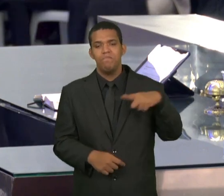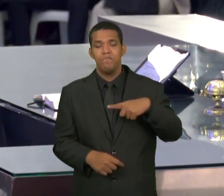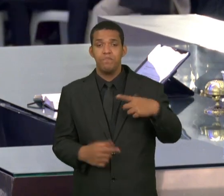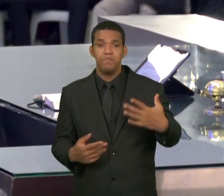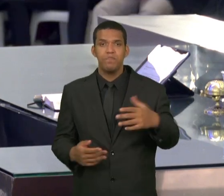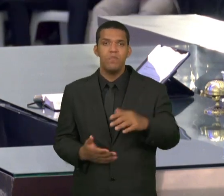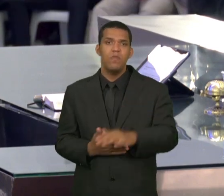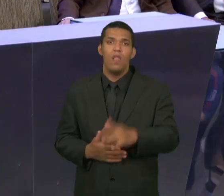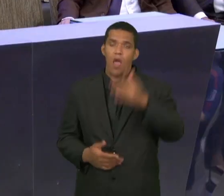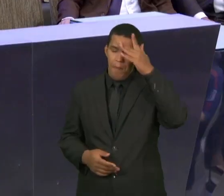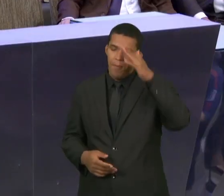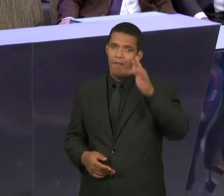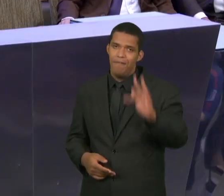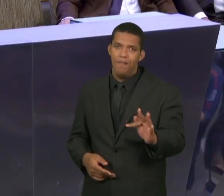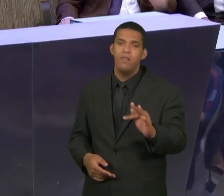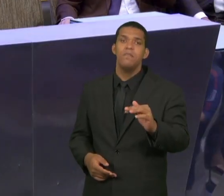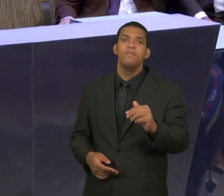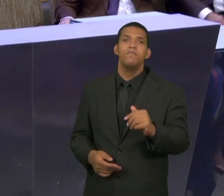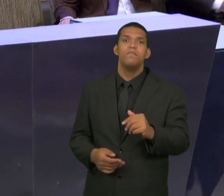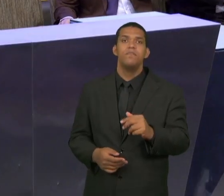Provérbios 16:4.